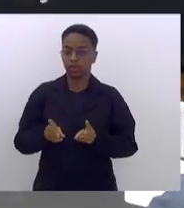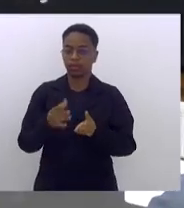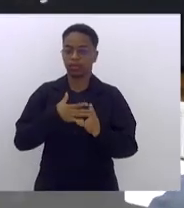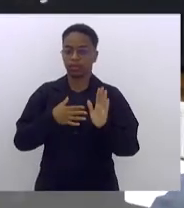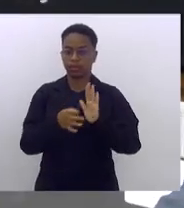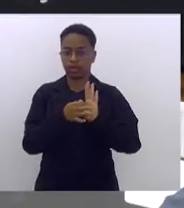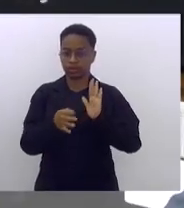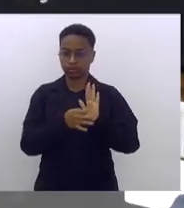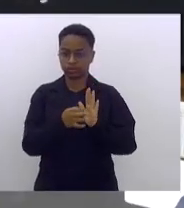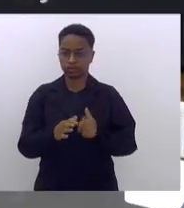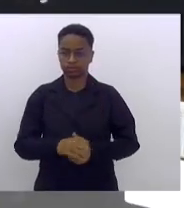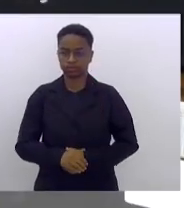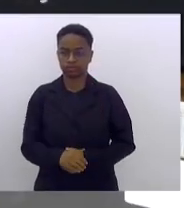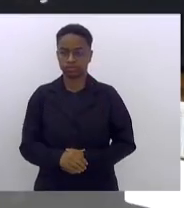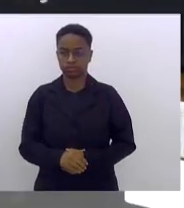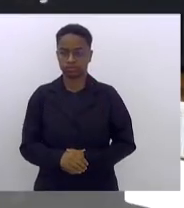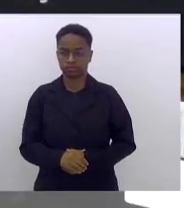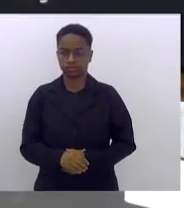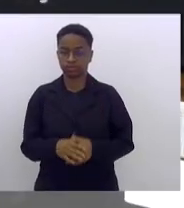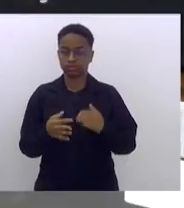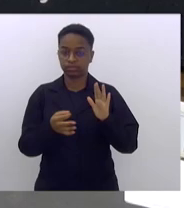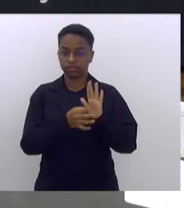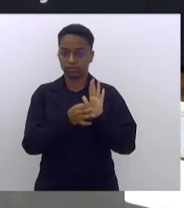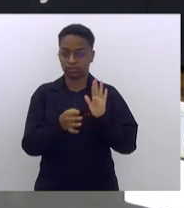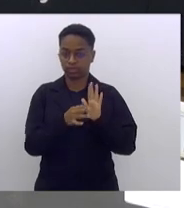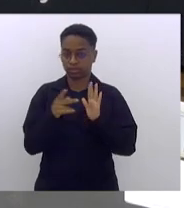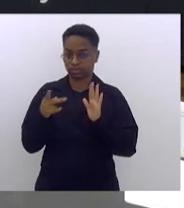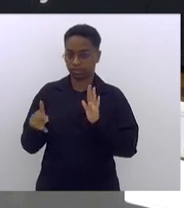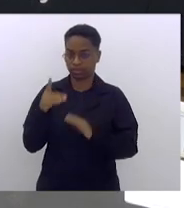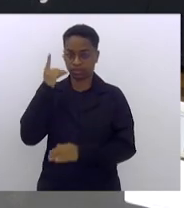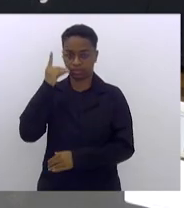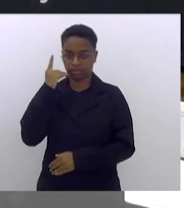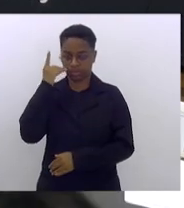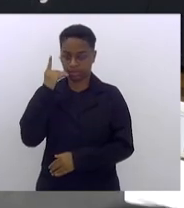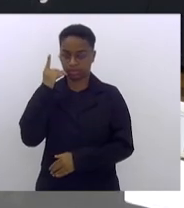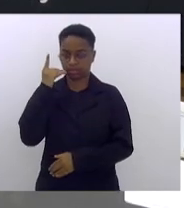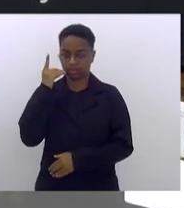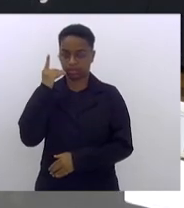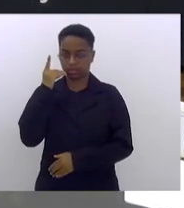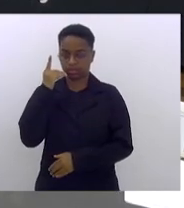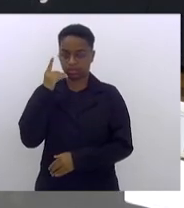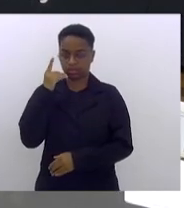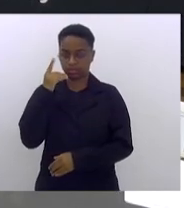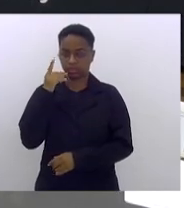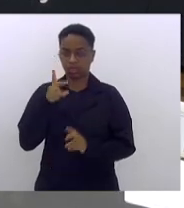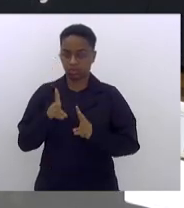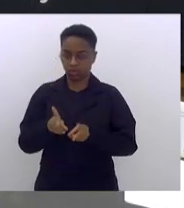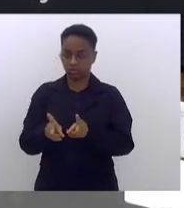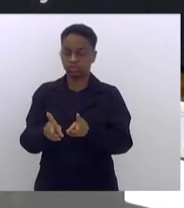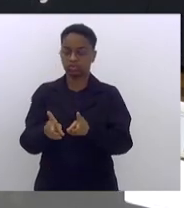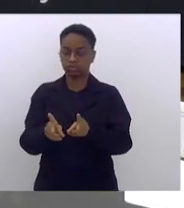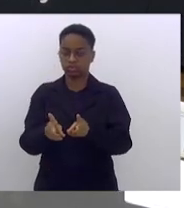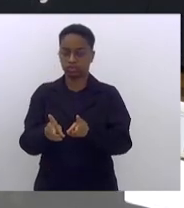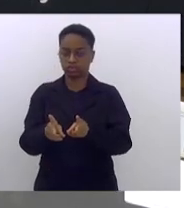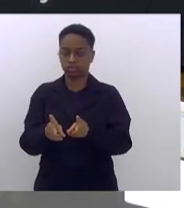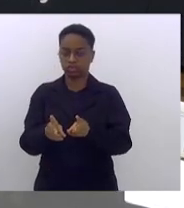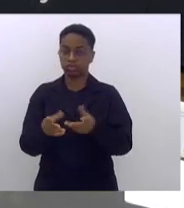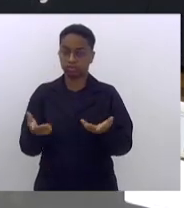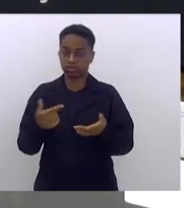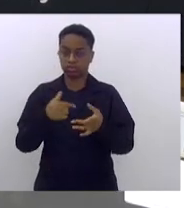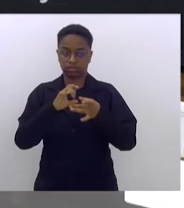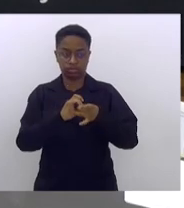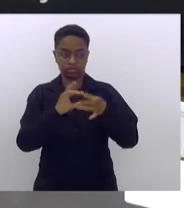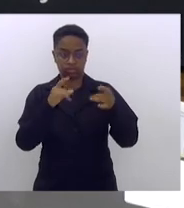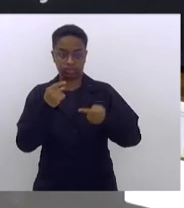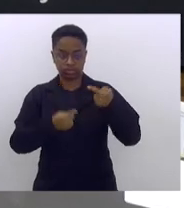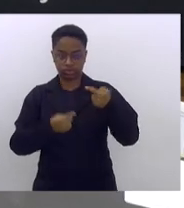parecer. Então, parecer do deputado é pela manutenção, eu coloco em discussão